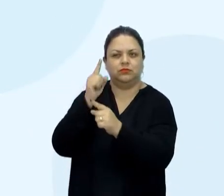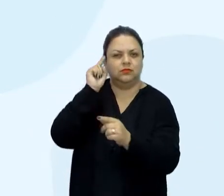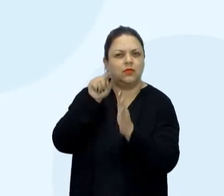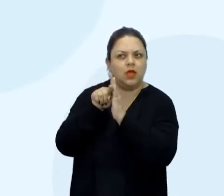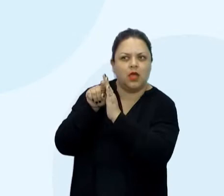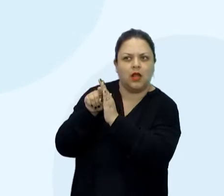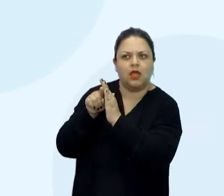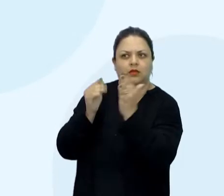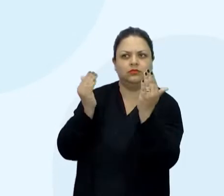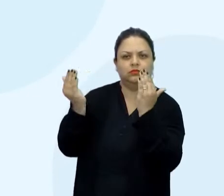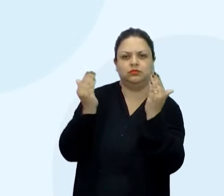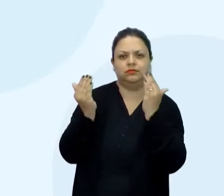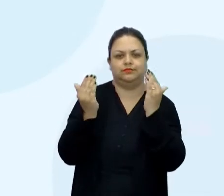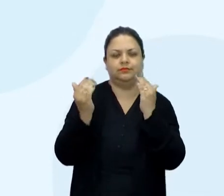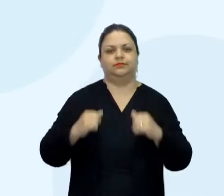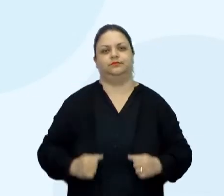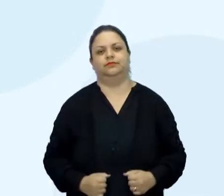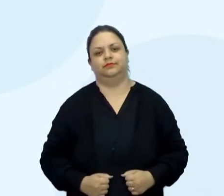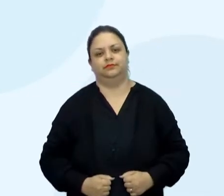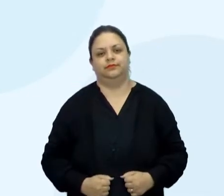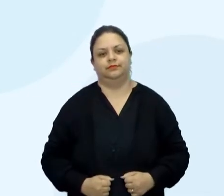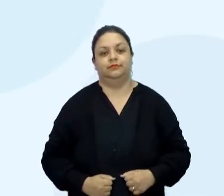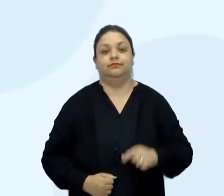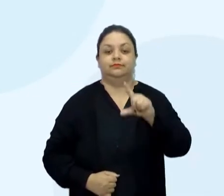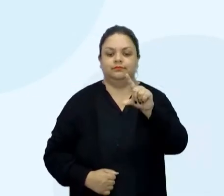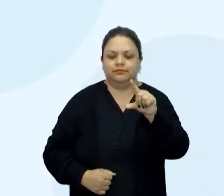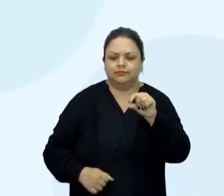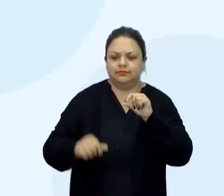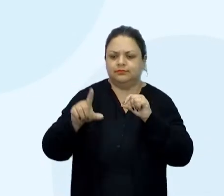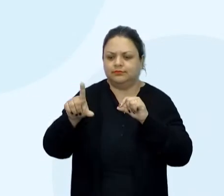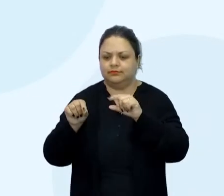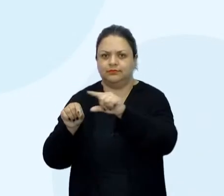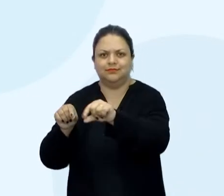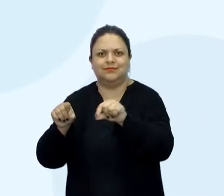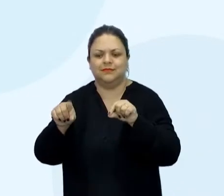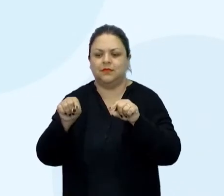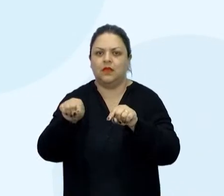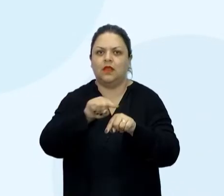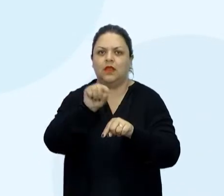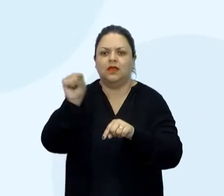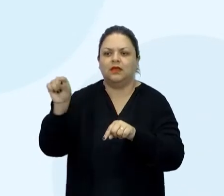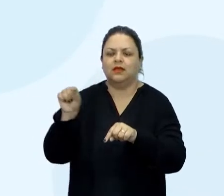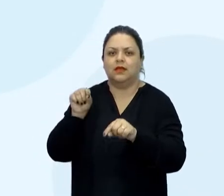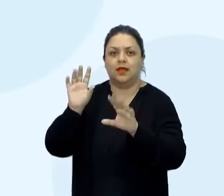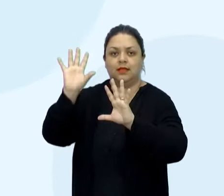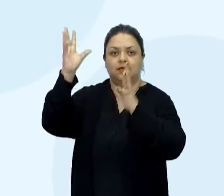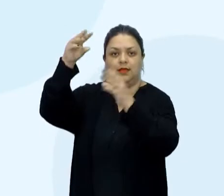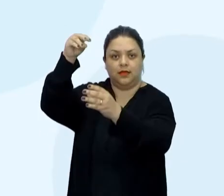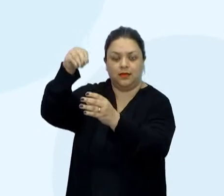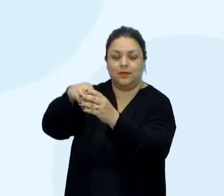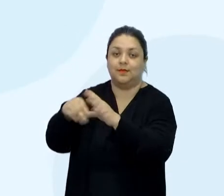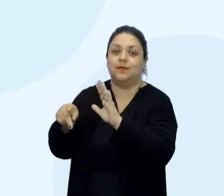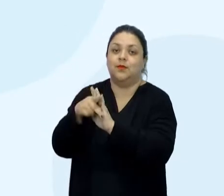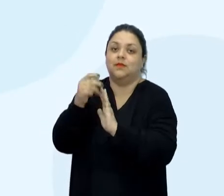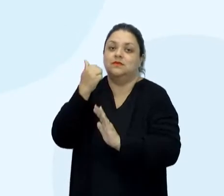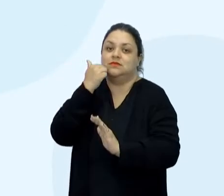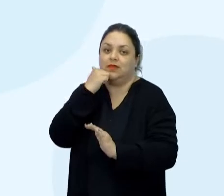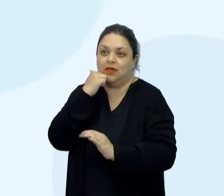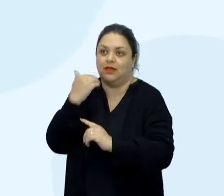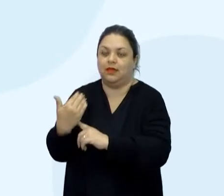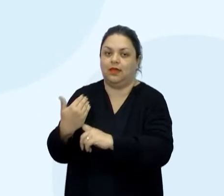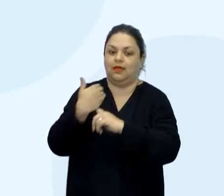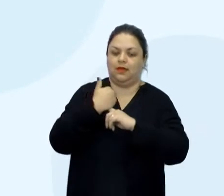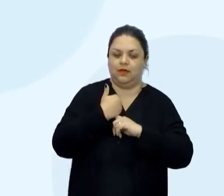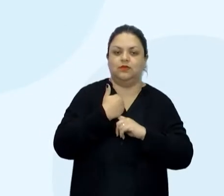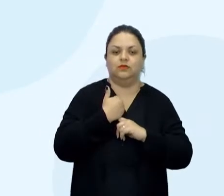situação. Selecionar e mobilizar aí conhecimentos do recurso da natureza, das ciências da natureza, para fazer